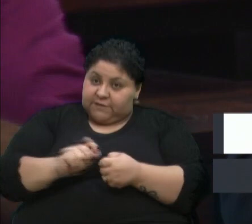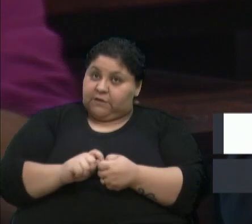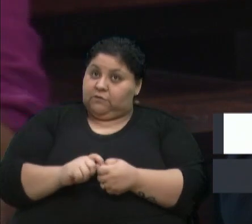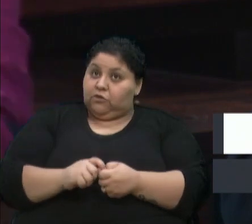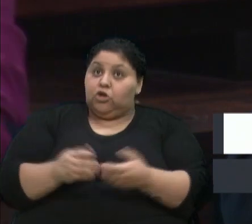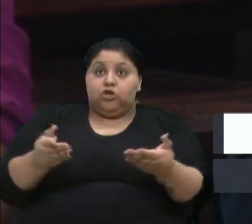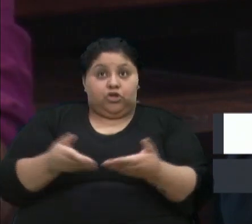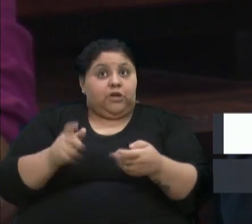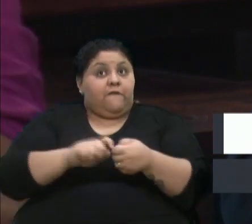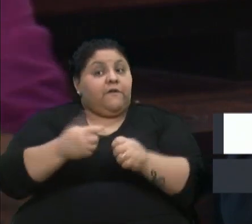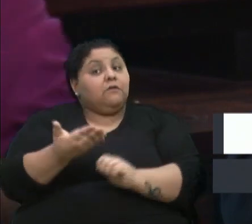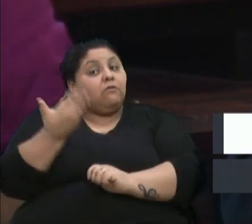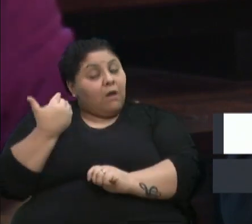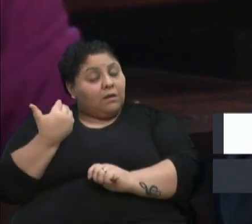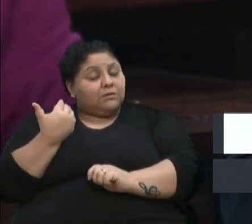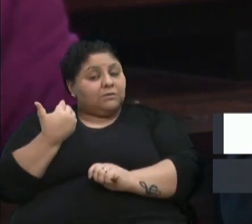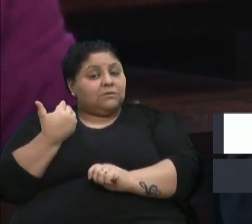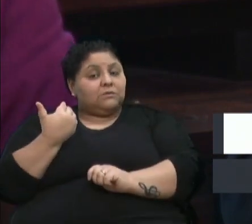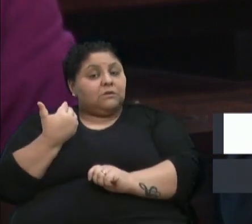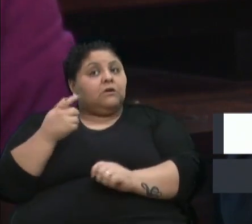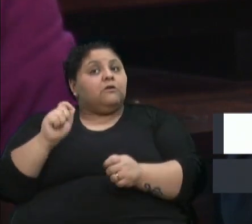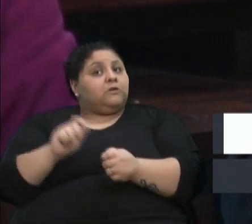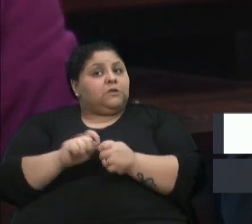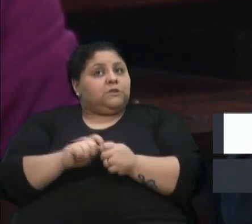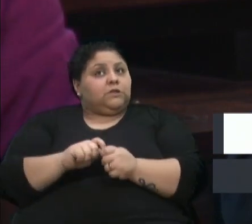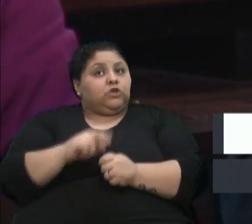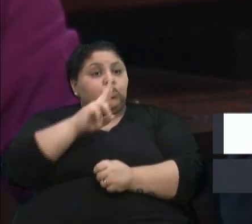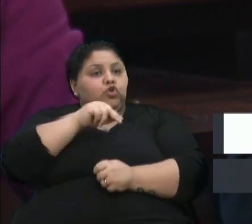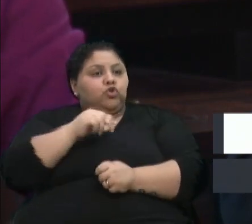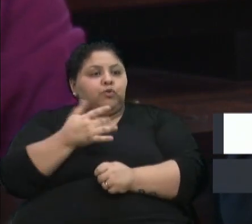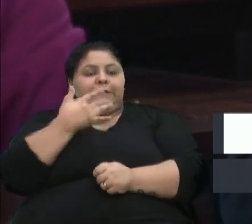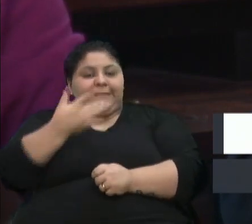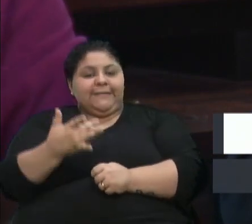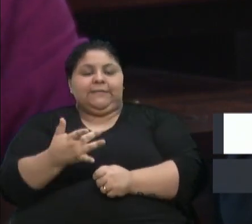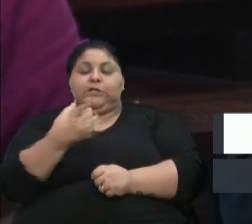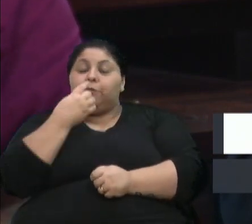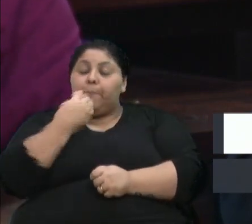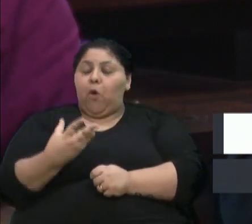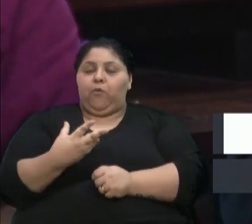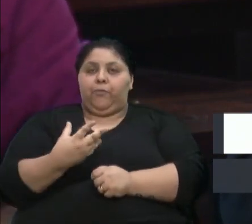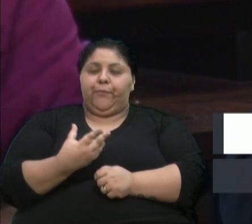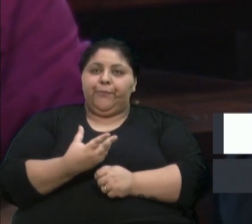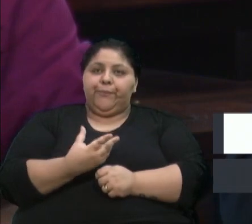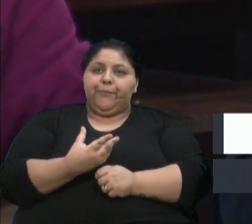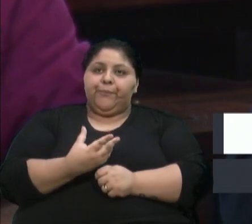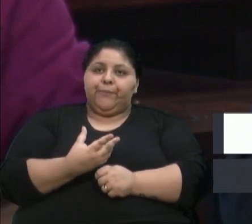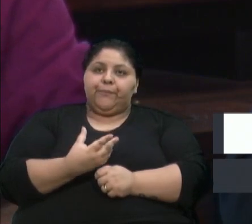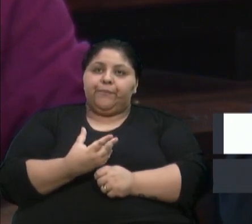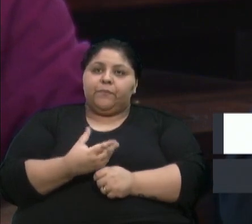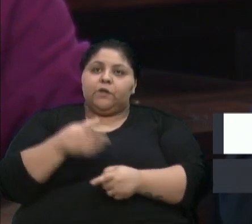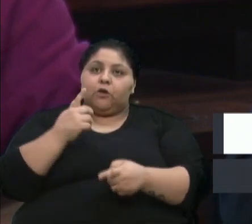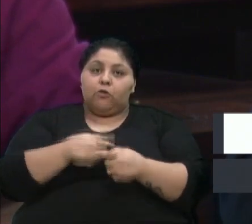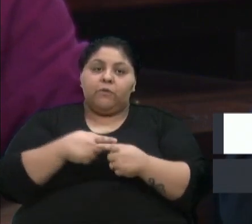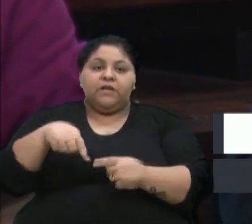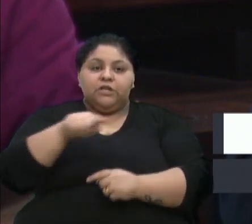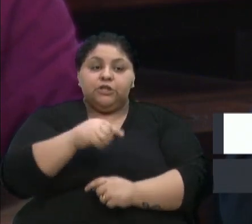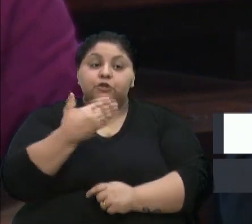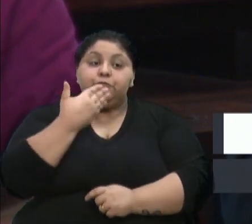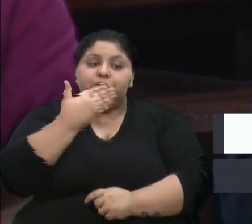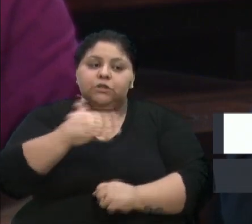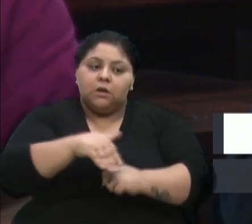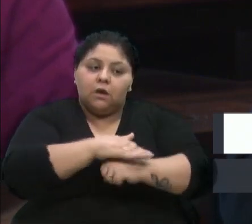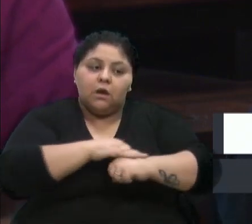atrás. Que bom que fizeram e vão fazer, nunca é tarde. Que bom. Porque a gente pedia por diálogo. Eu